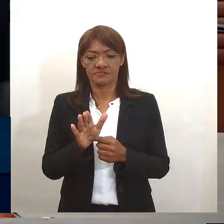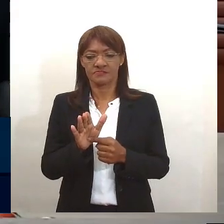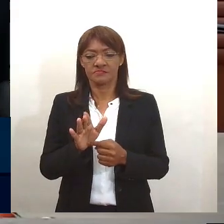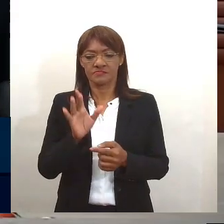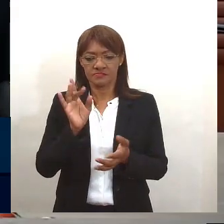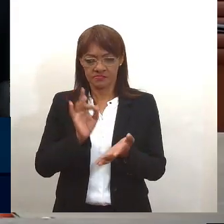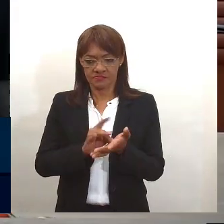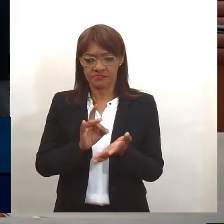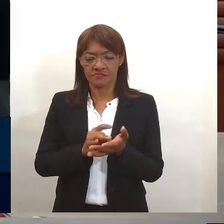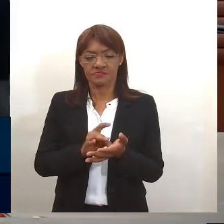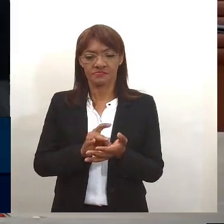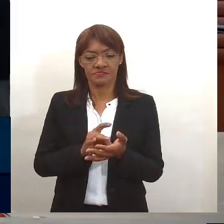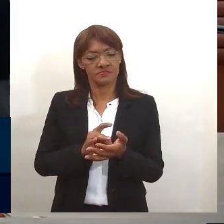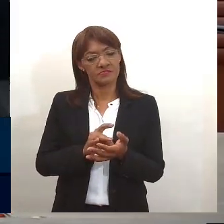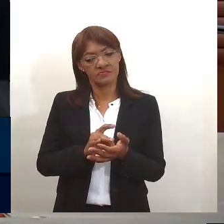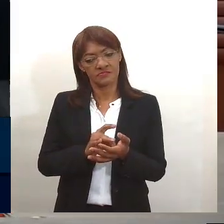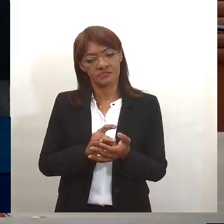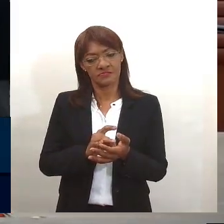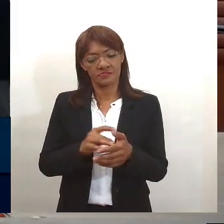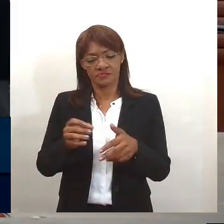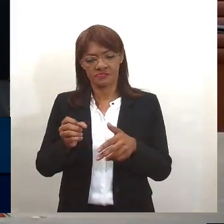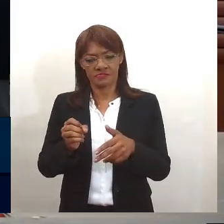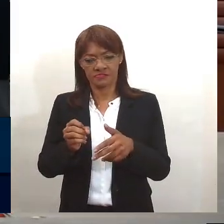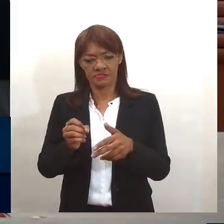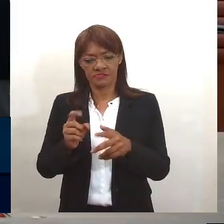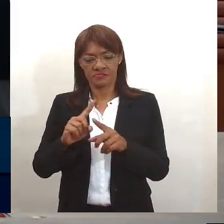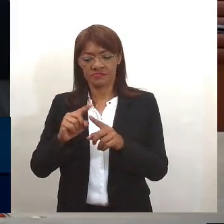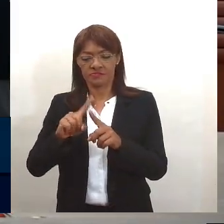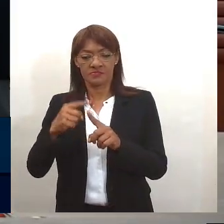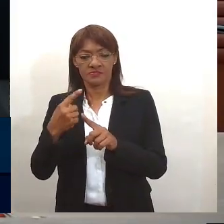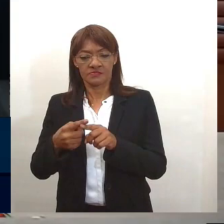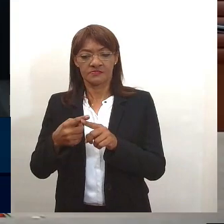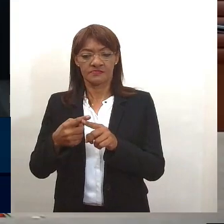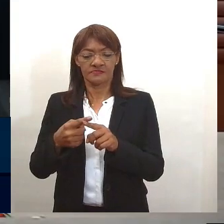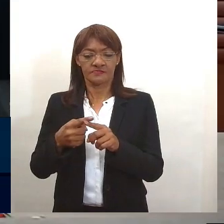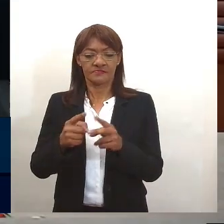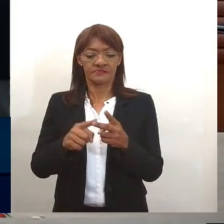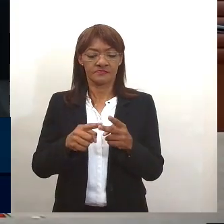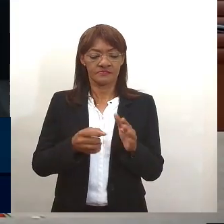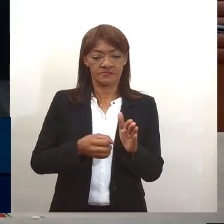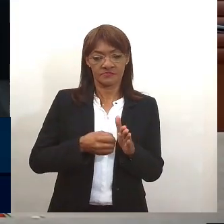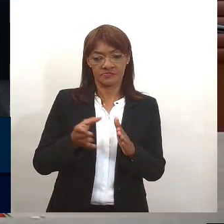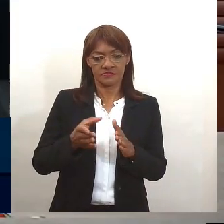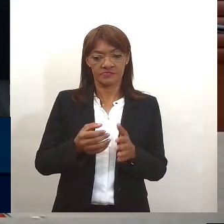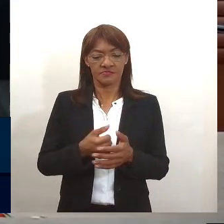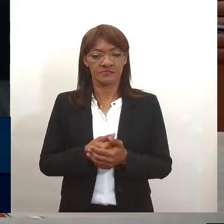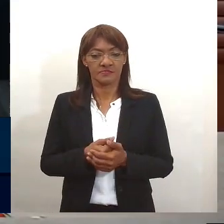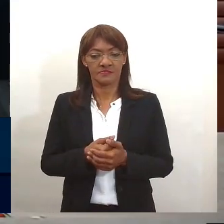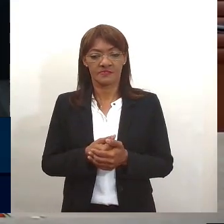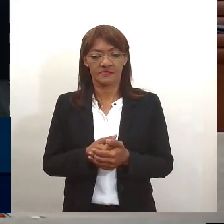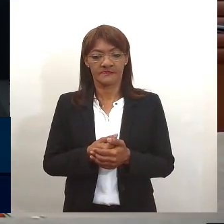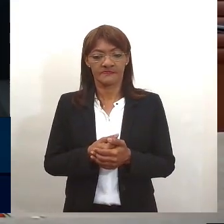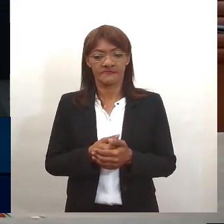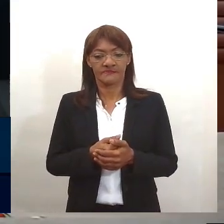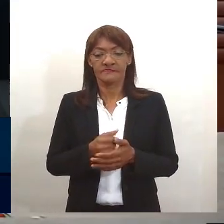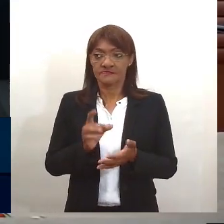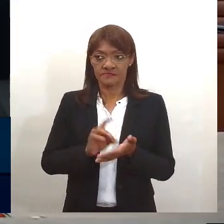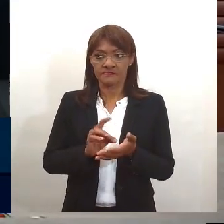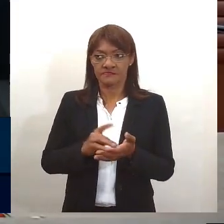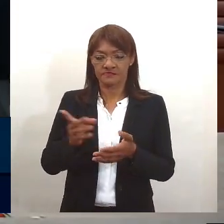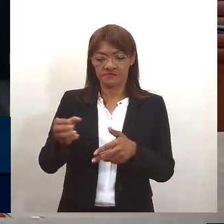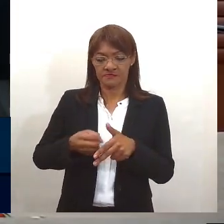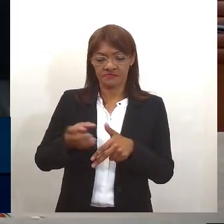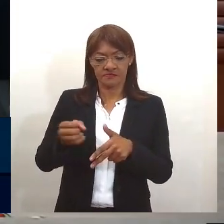um aumento aí, tanto na receita e tem aumento na despesa, mas acaba tendo, né,